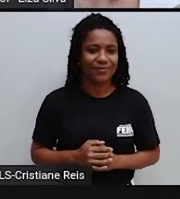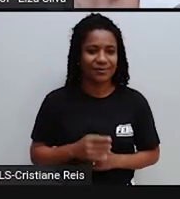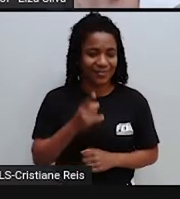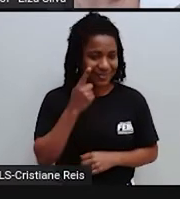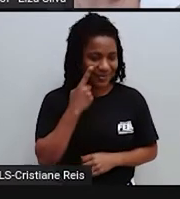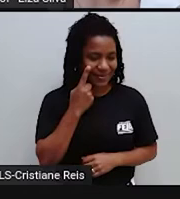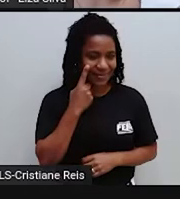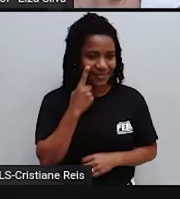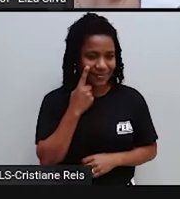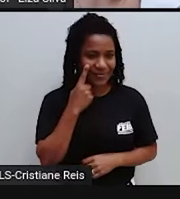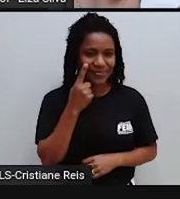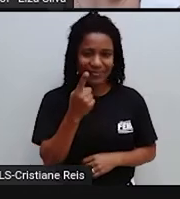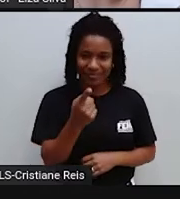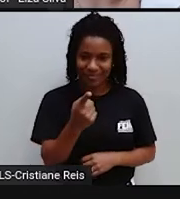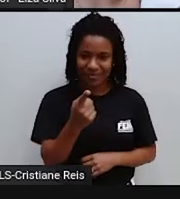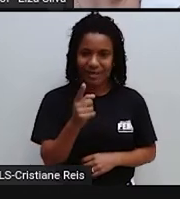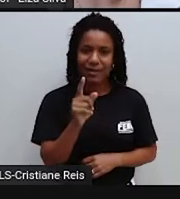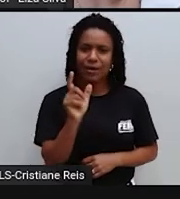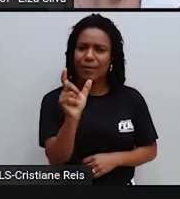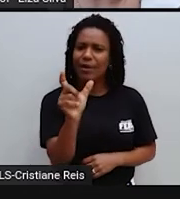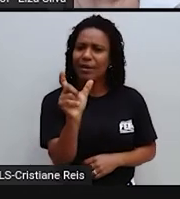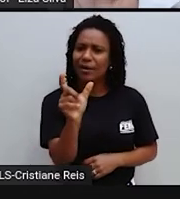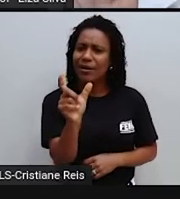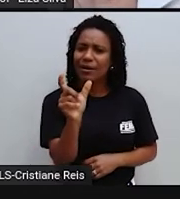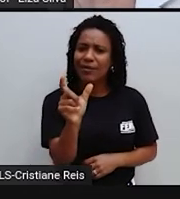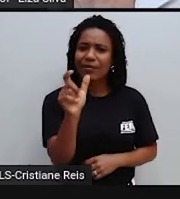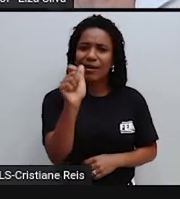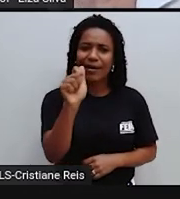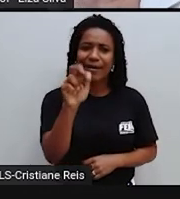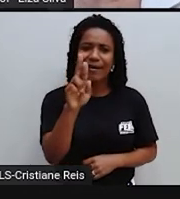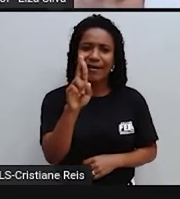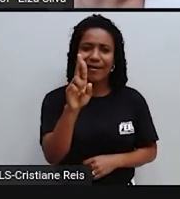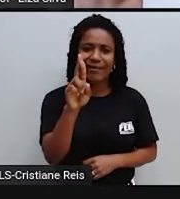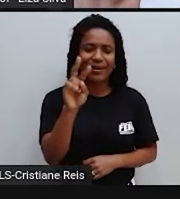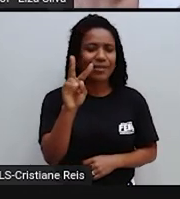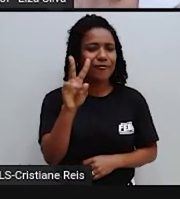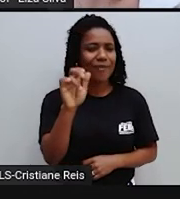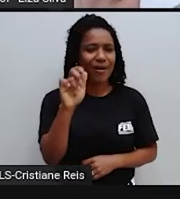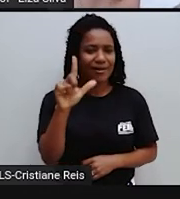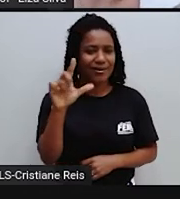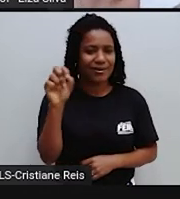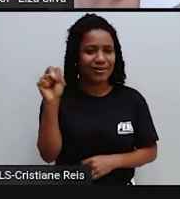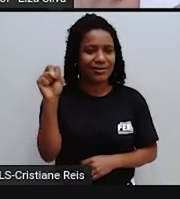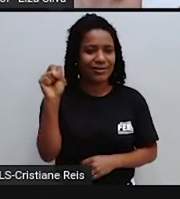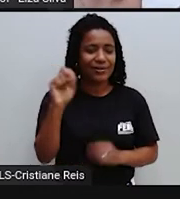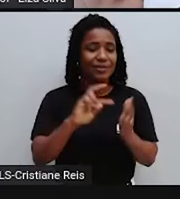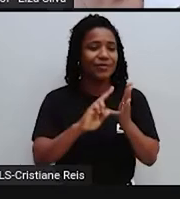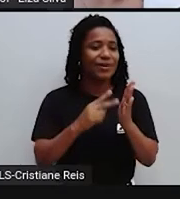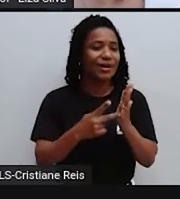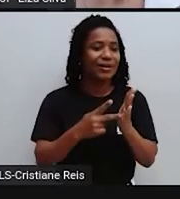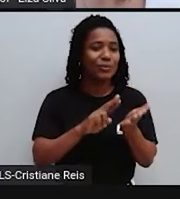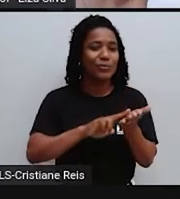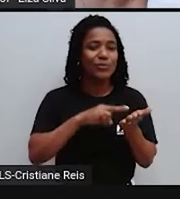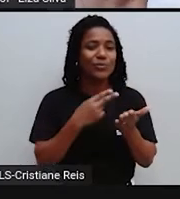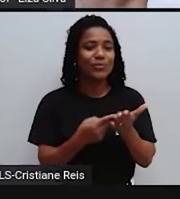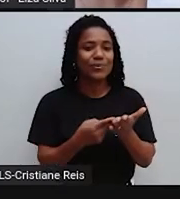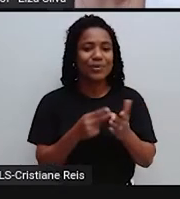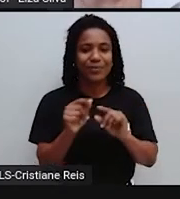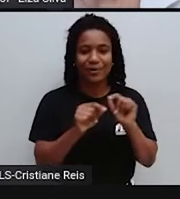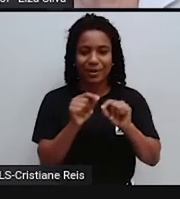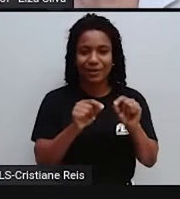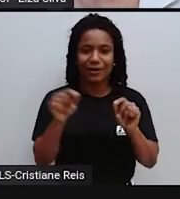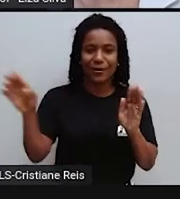Vocês sabem o que significa esta palavra? É o local do aeroporto, que a gente poderia dizer, traduzir como chegada,